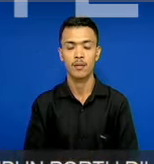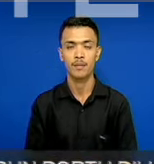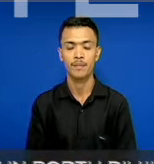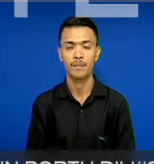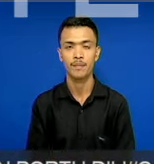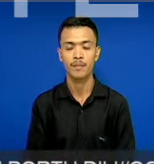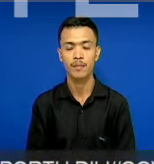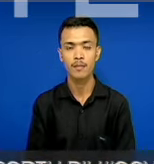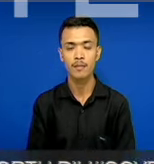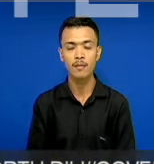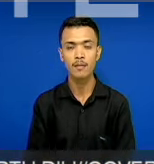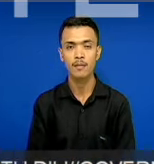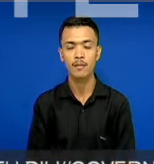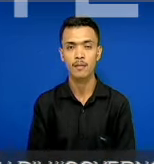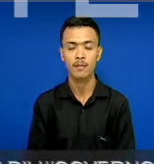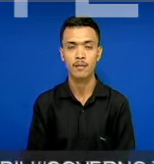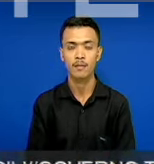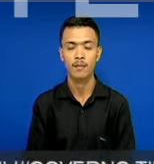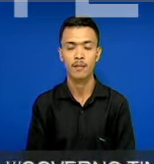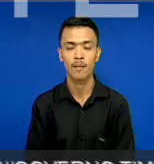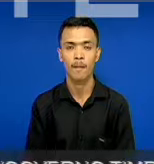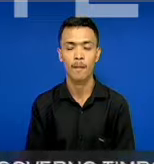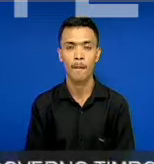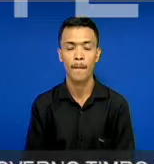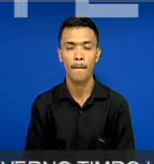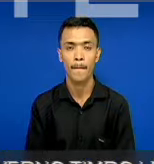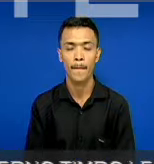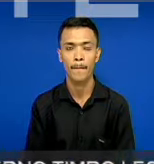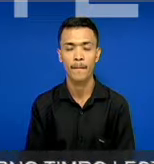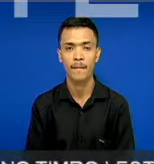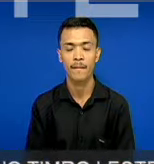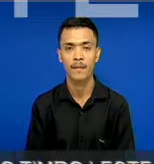Ramuto Greto, Ercília Rego, ho Amaro Ornai, Rússia Terreno.